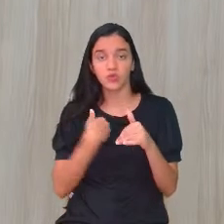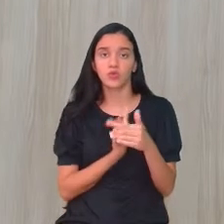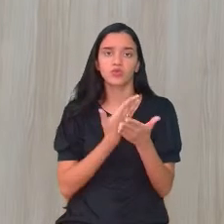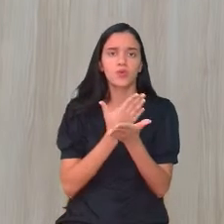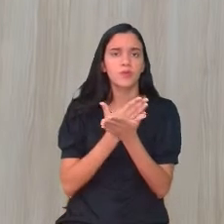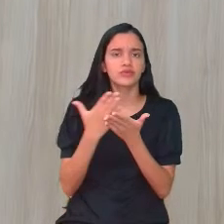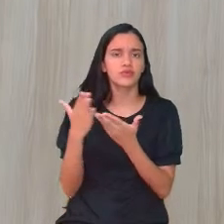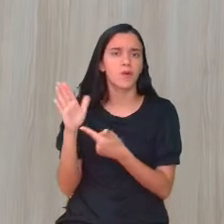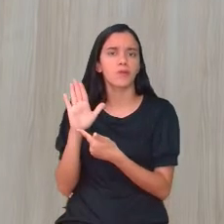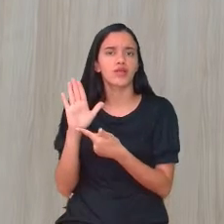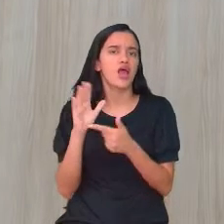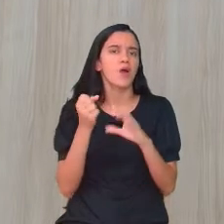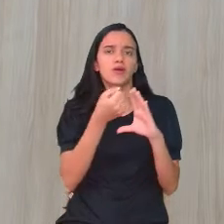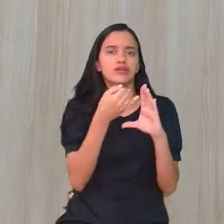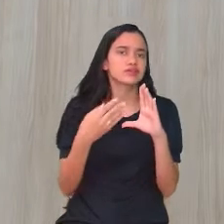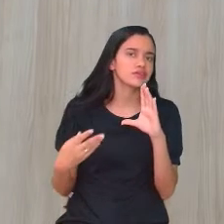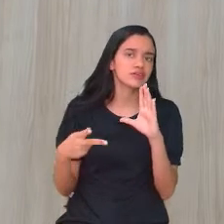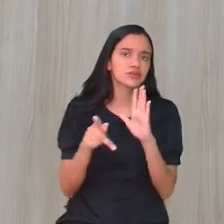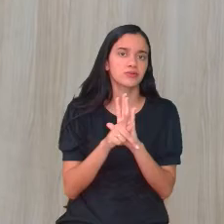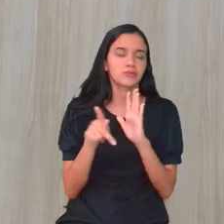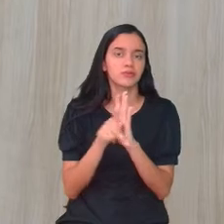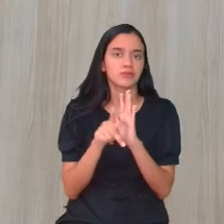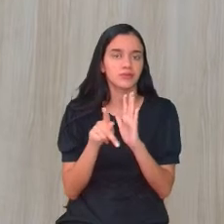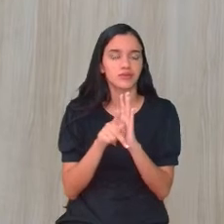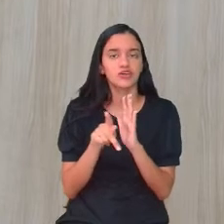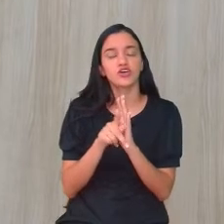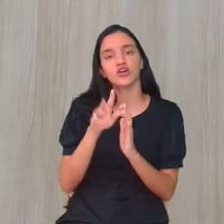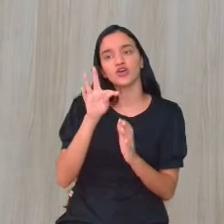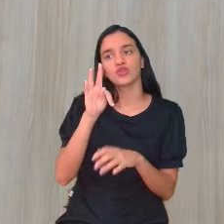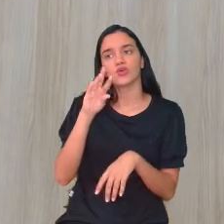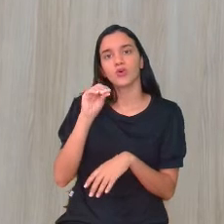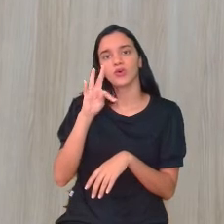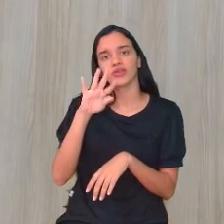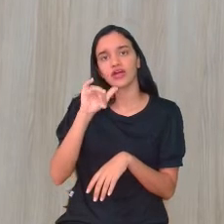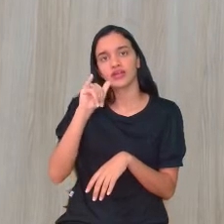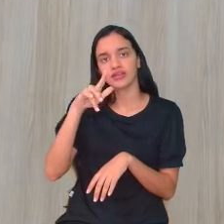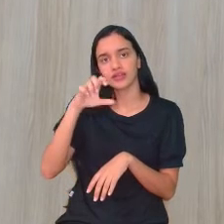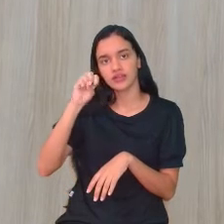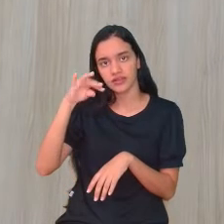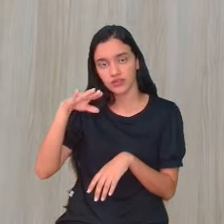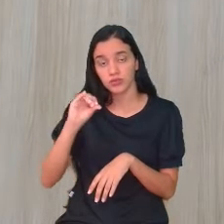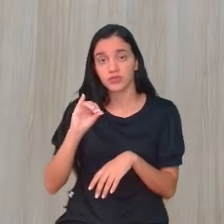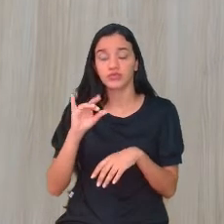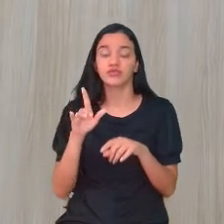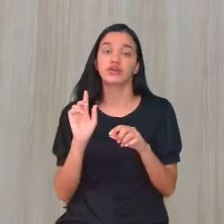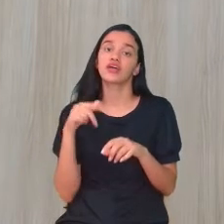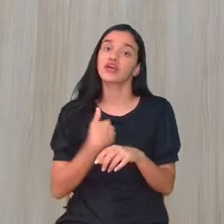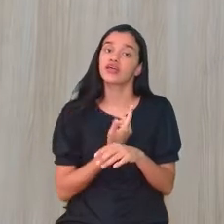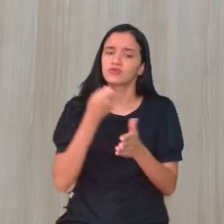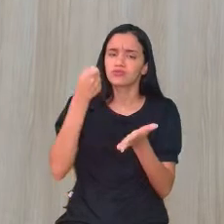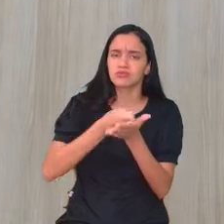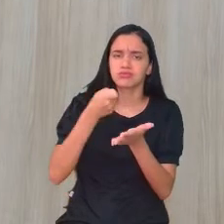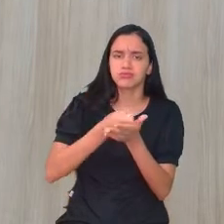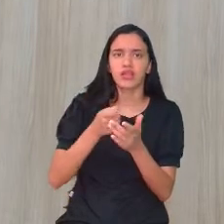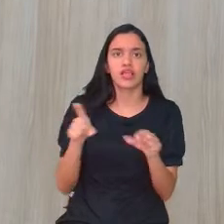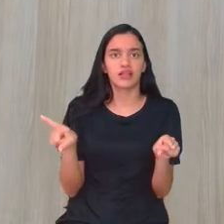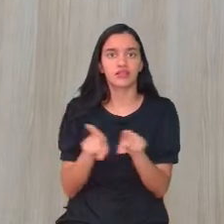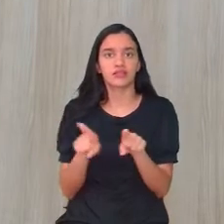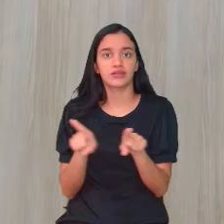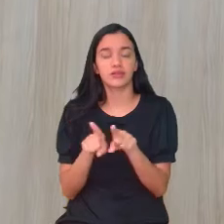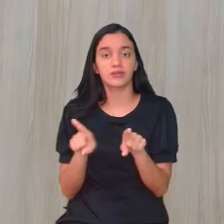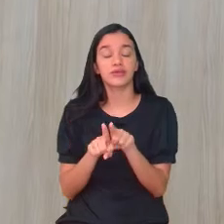a apresentar algumas características do chamado totalitarismo, né? Os regimes, né? Que a gente vai chamar também